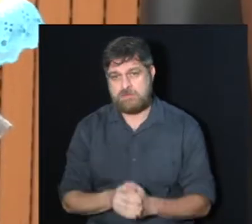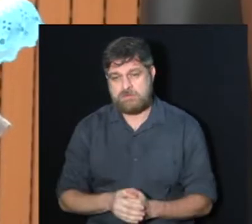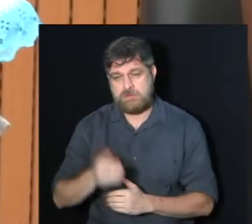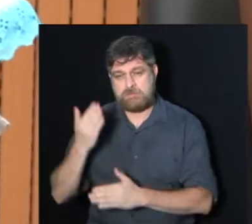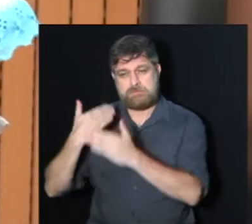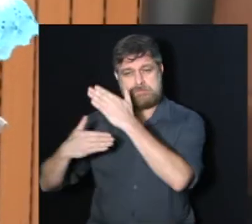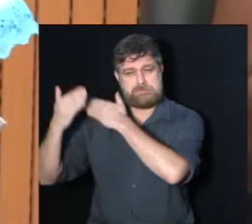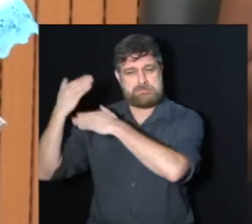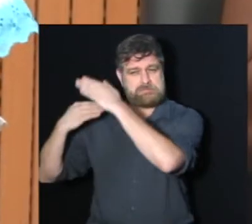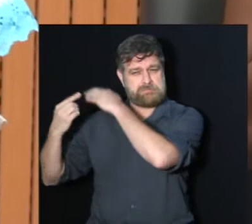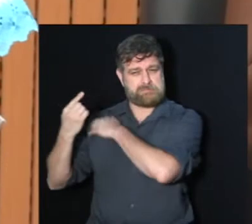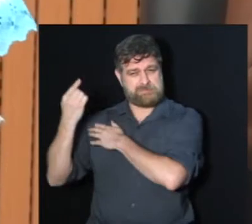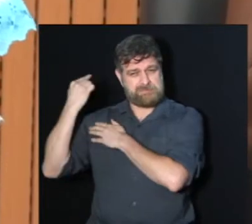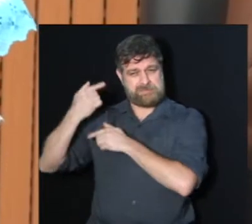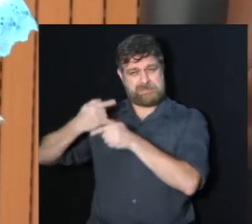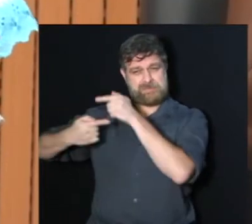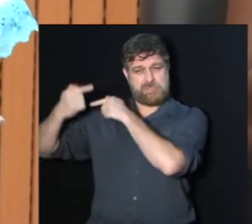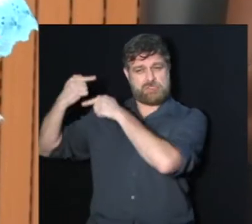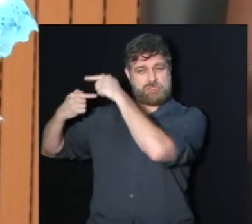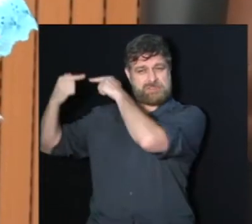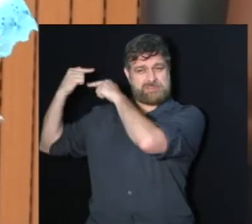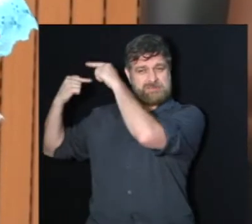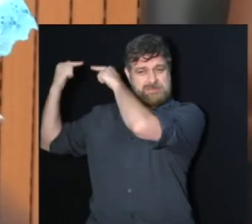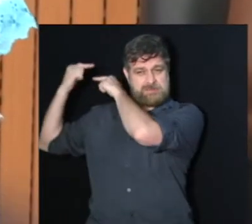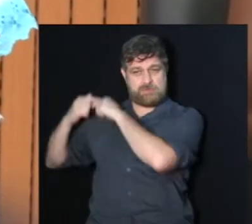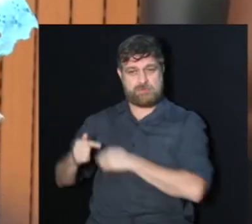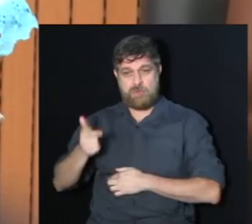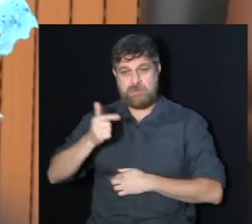ancestrais por mais uma vez aqui na Câmara.